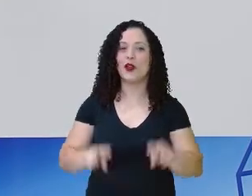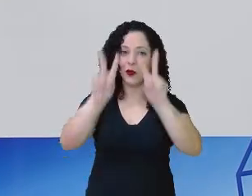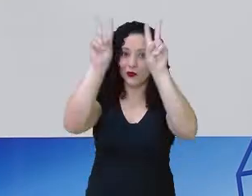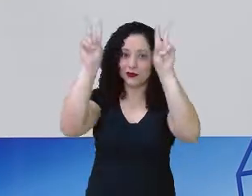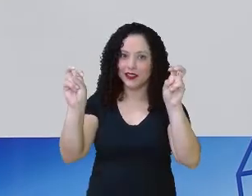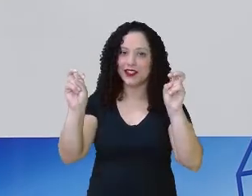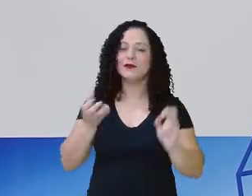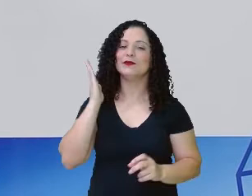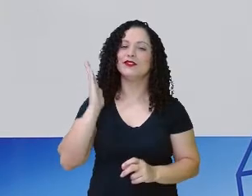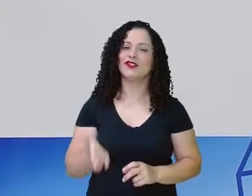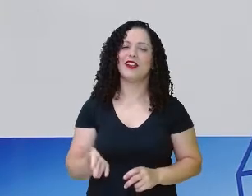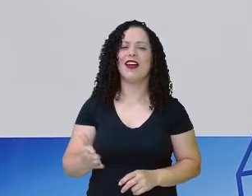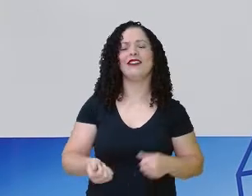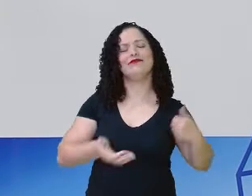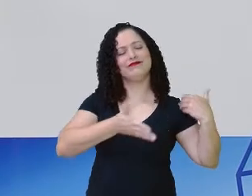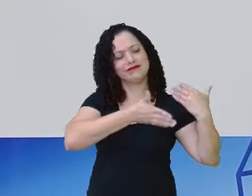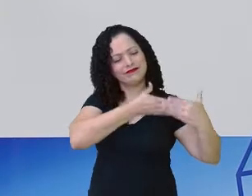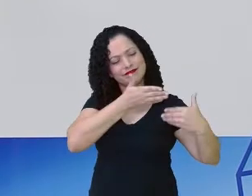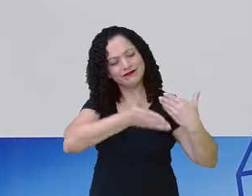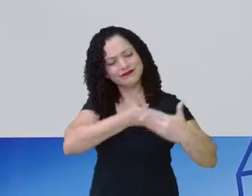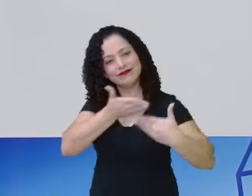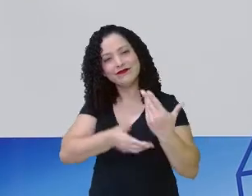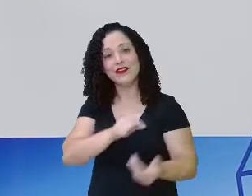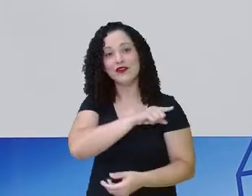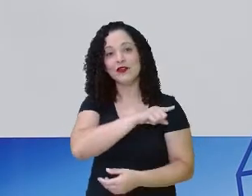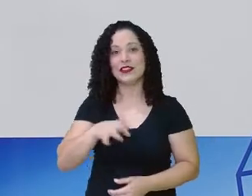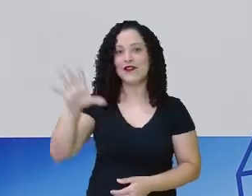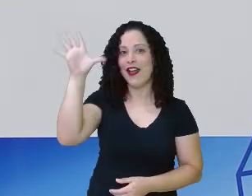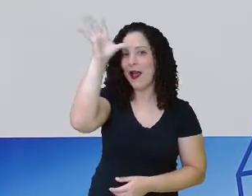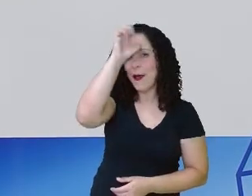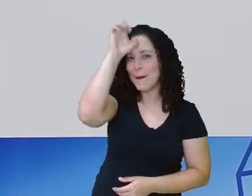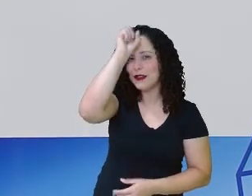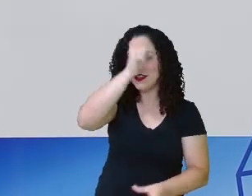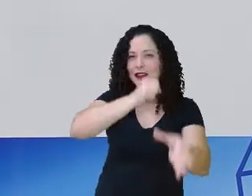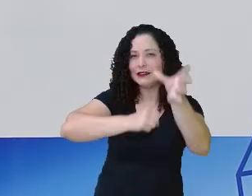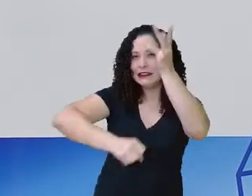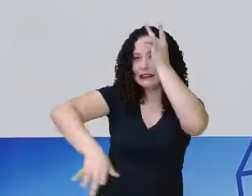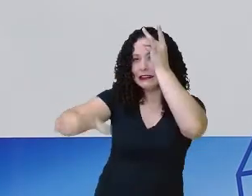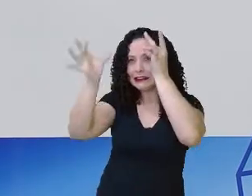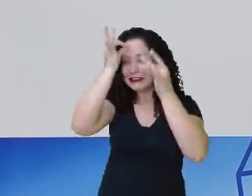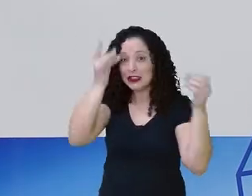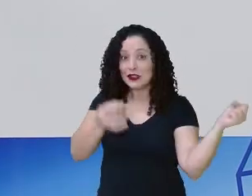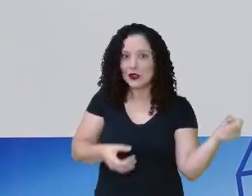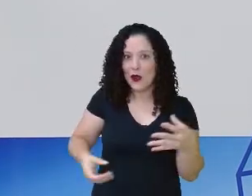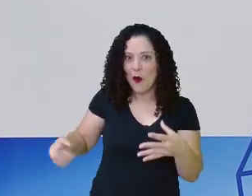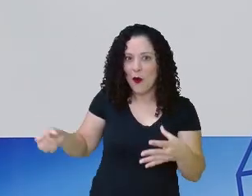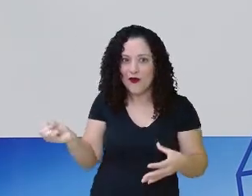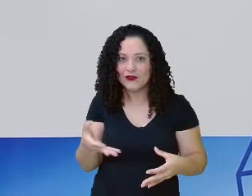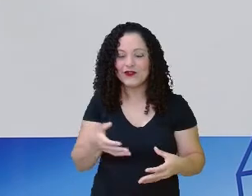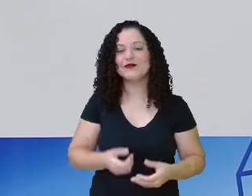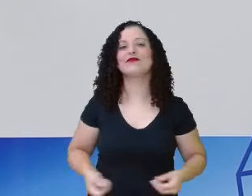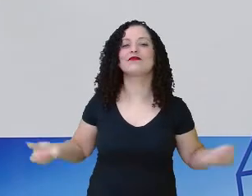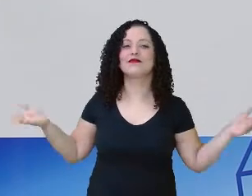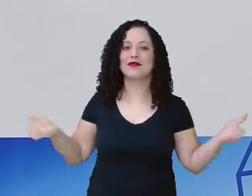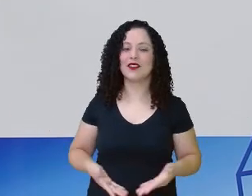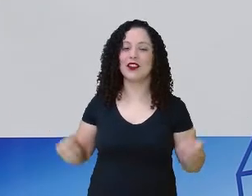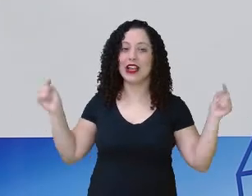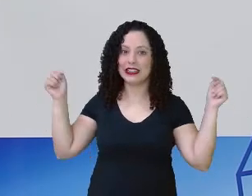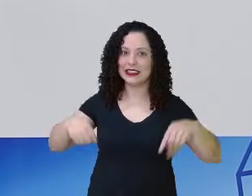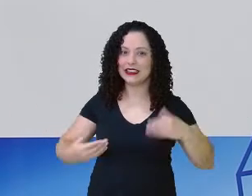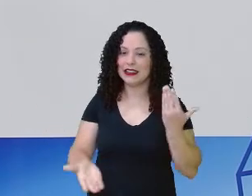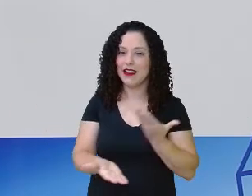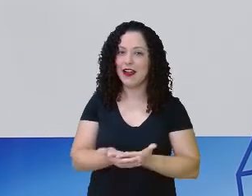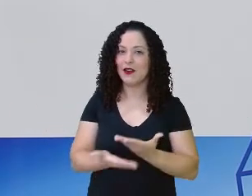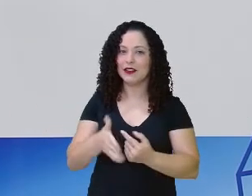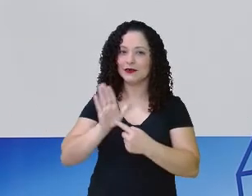vai falando aqui, você cada vez vai aprendendo coisas novas. Para me dar aquela força aqui na aula, eu